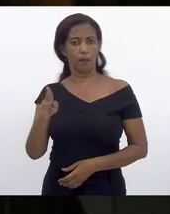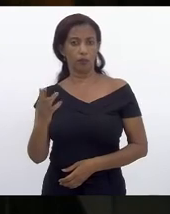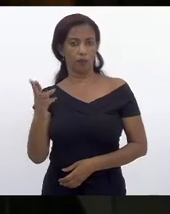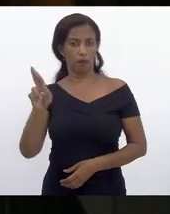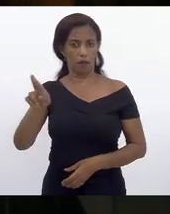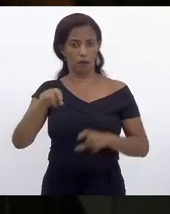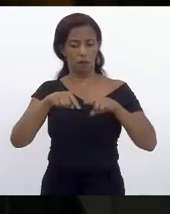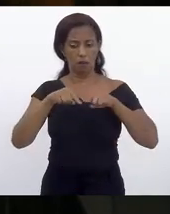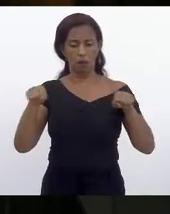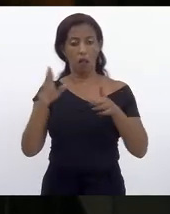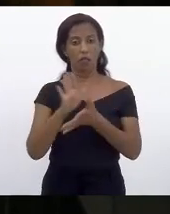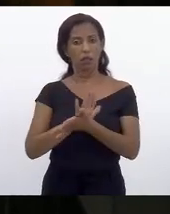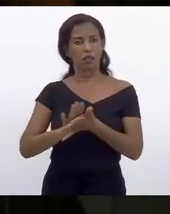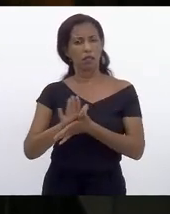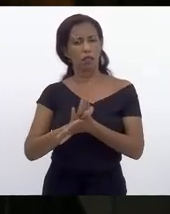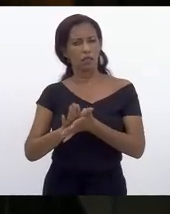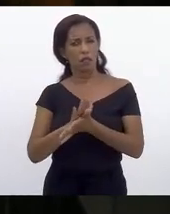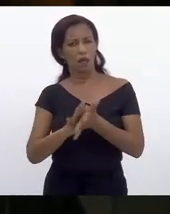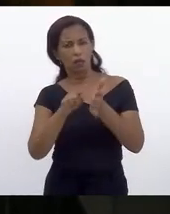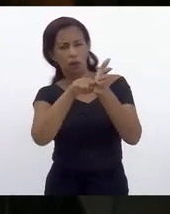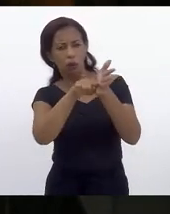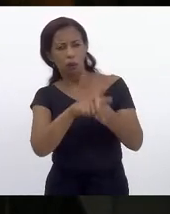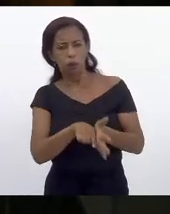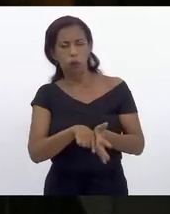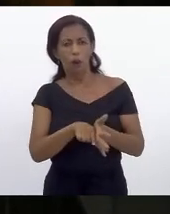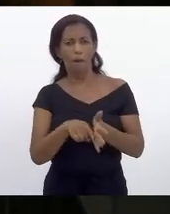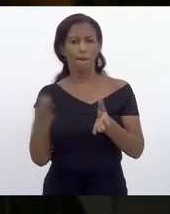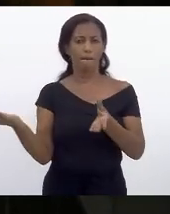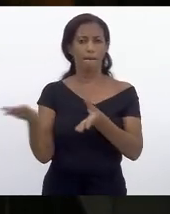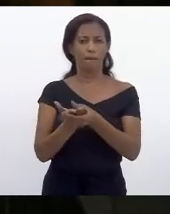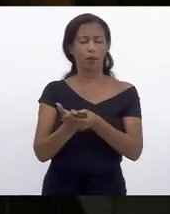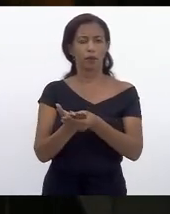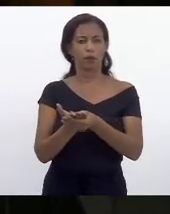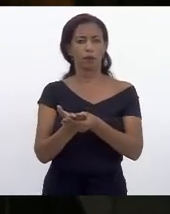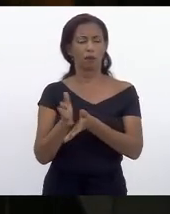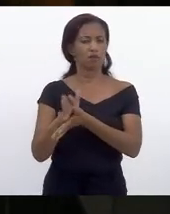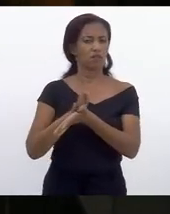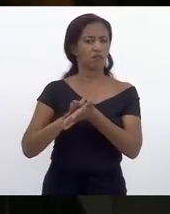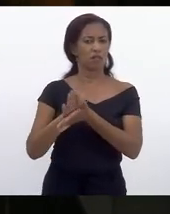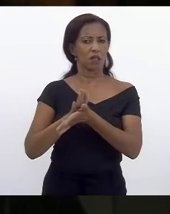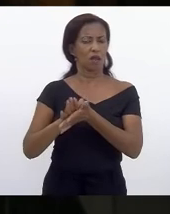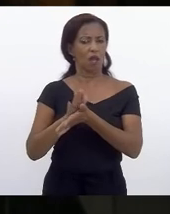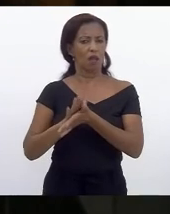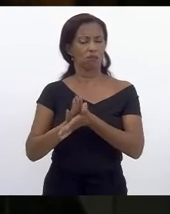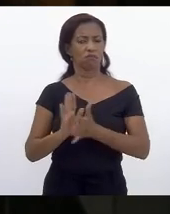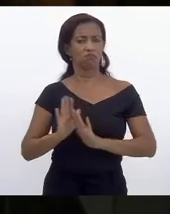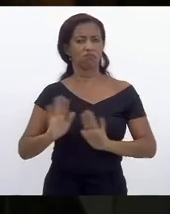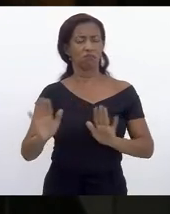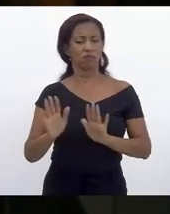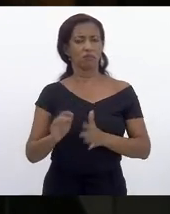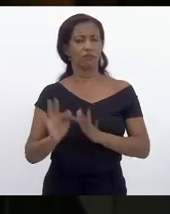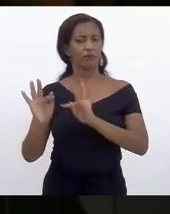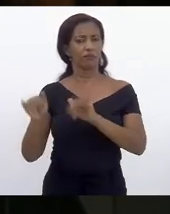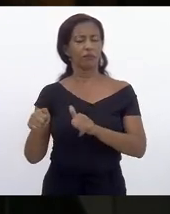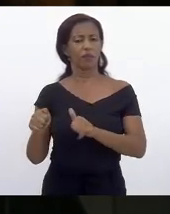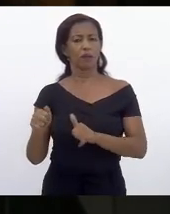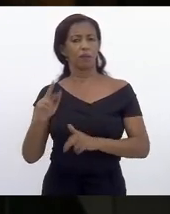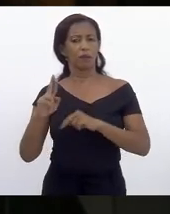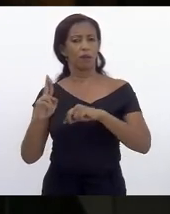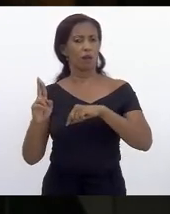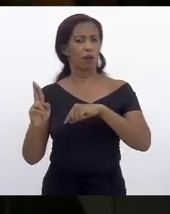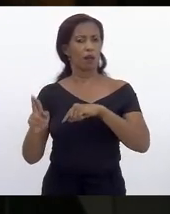www.mprj.mp.br, na aba Consulta Processual. Sem mais, valho-me de ensejo para renovar